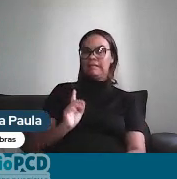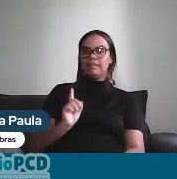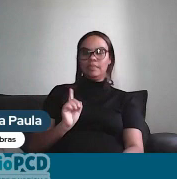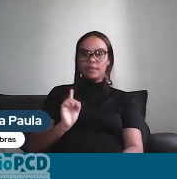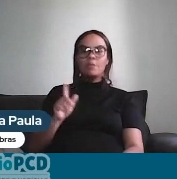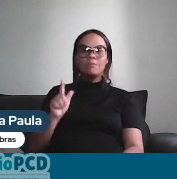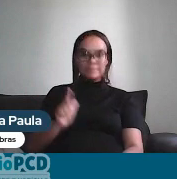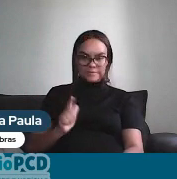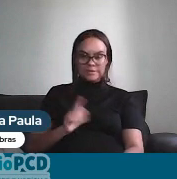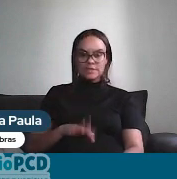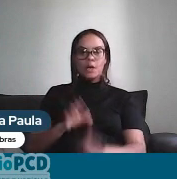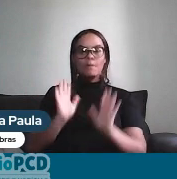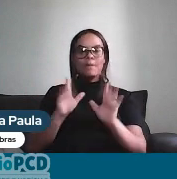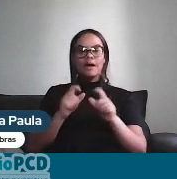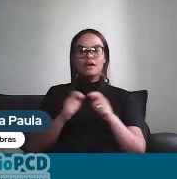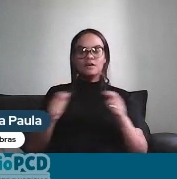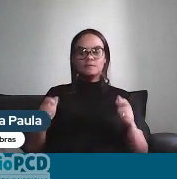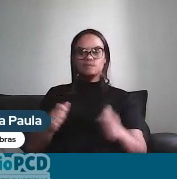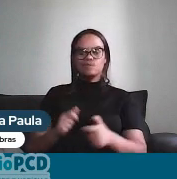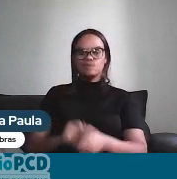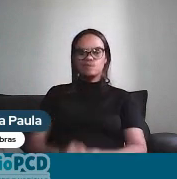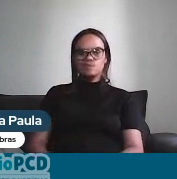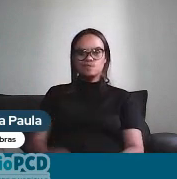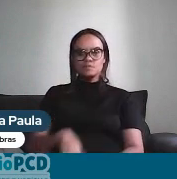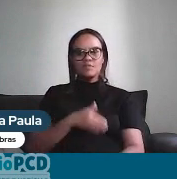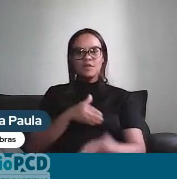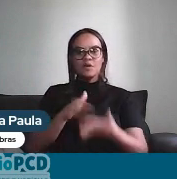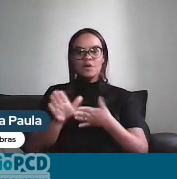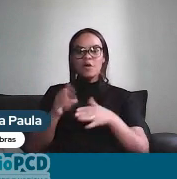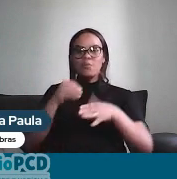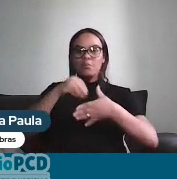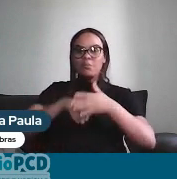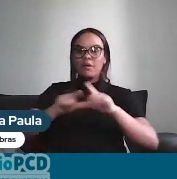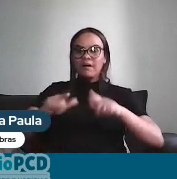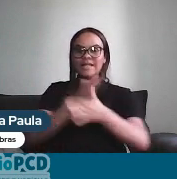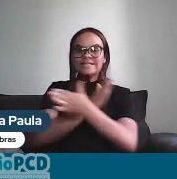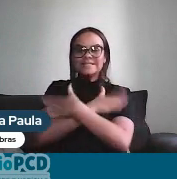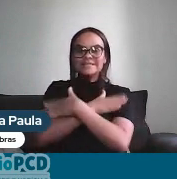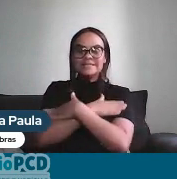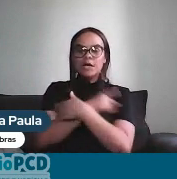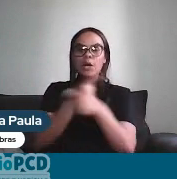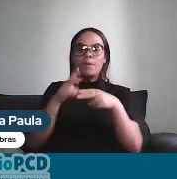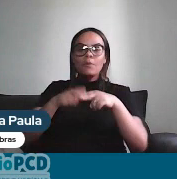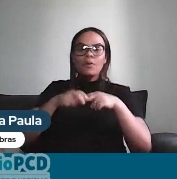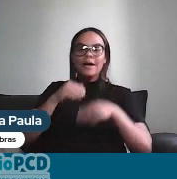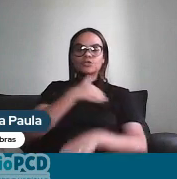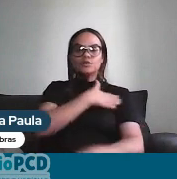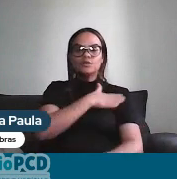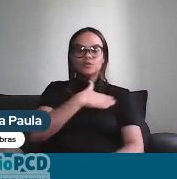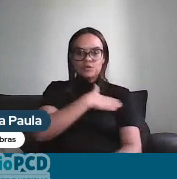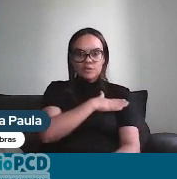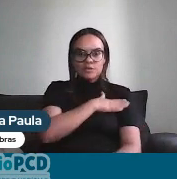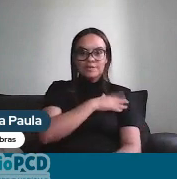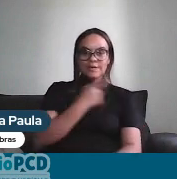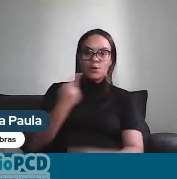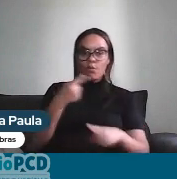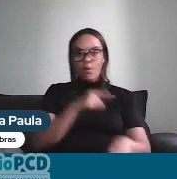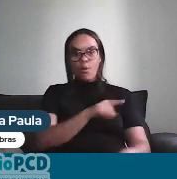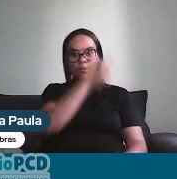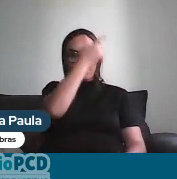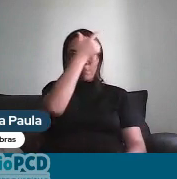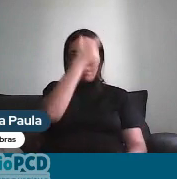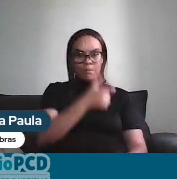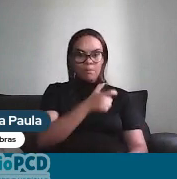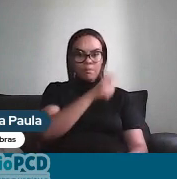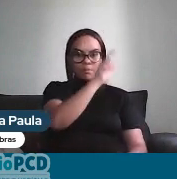Mas a maioria está fora do mercado de trabalho por preconceito contra elas.